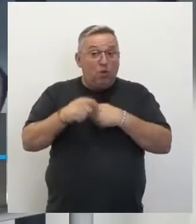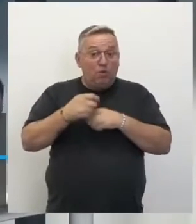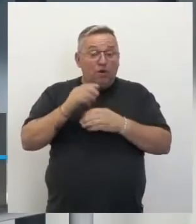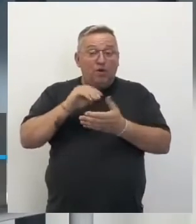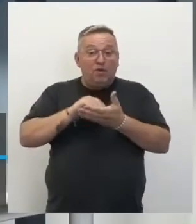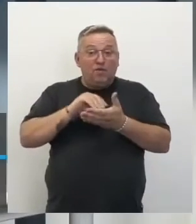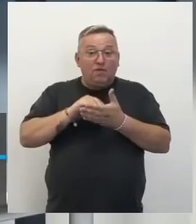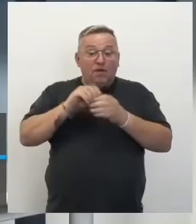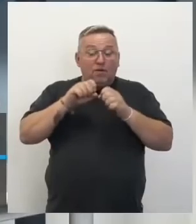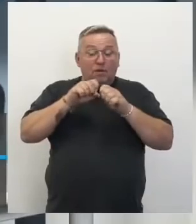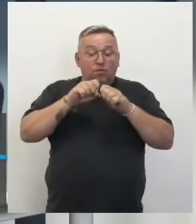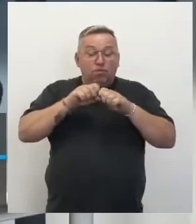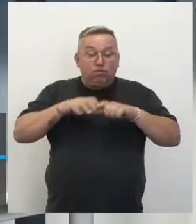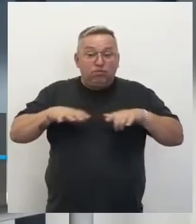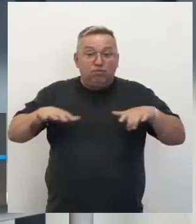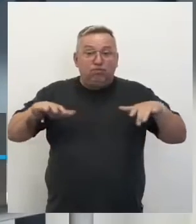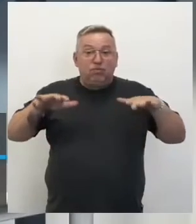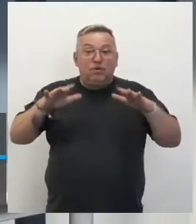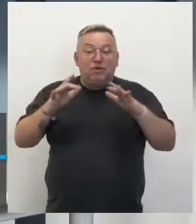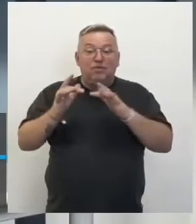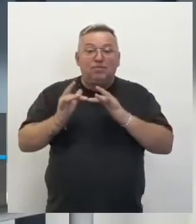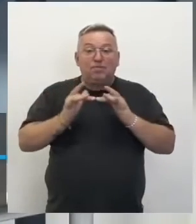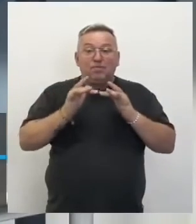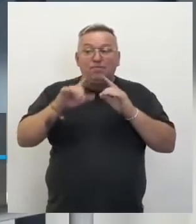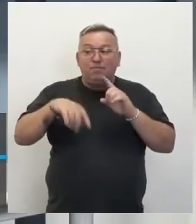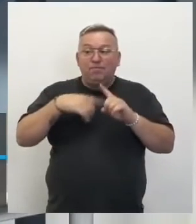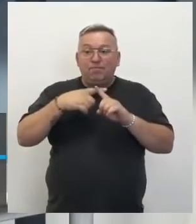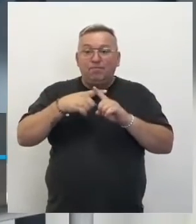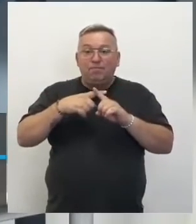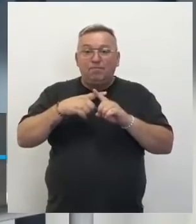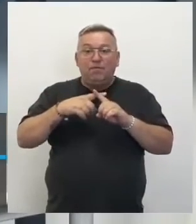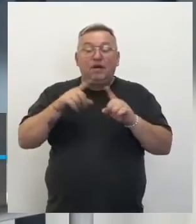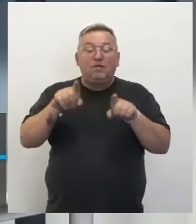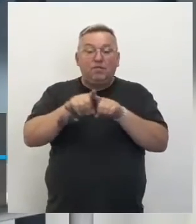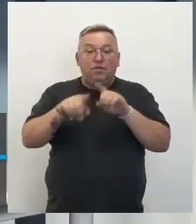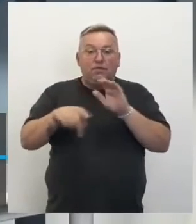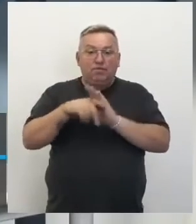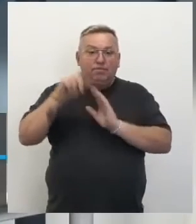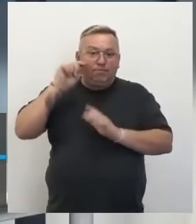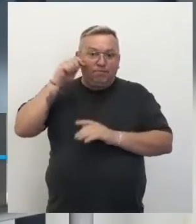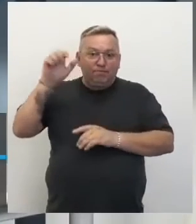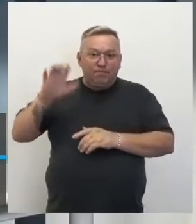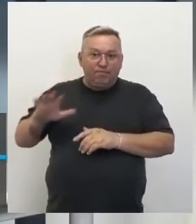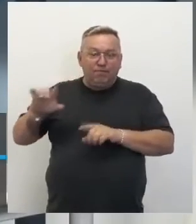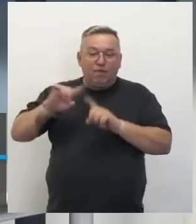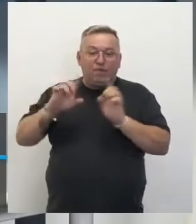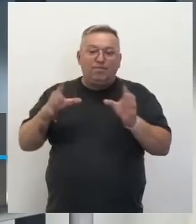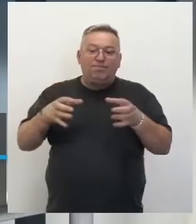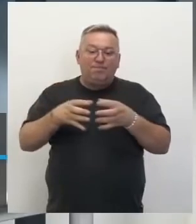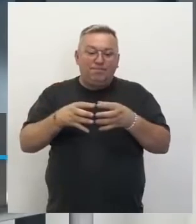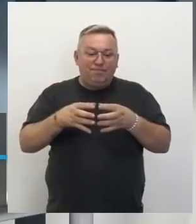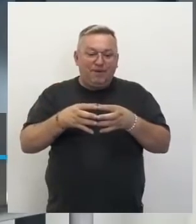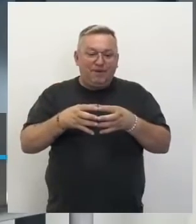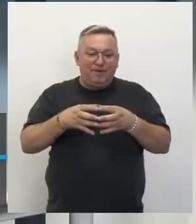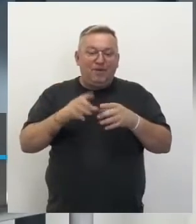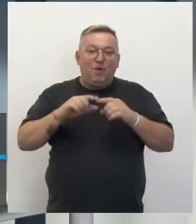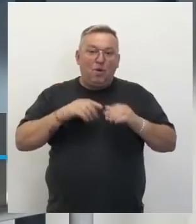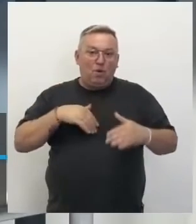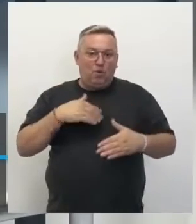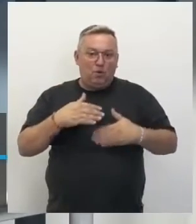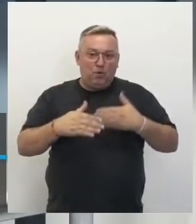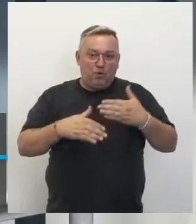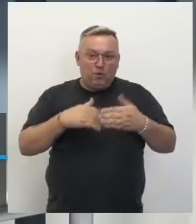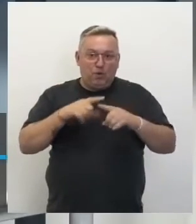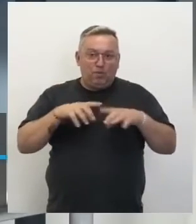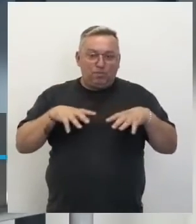é expandir, né? E ter uma relação mais interna no continente africano, mais conjuntural. É lógico que com o processo de